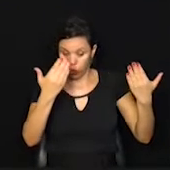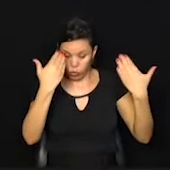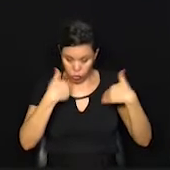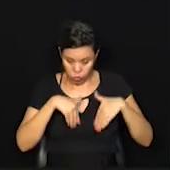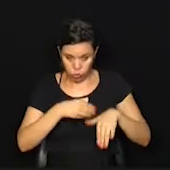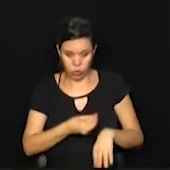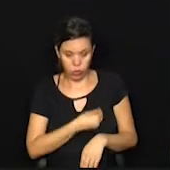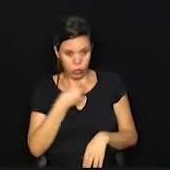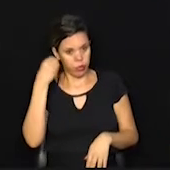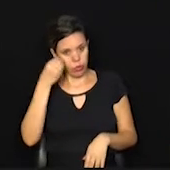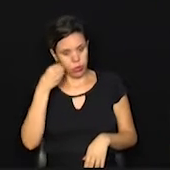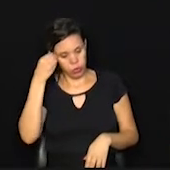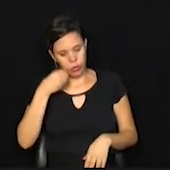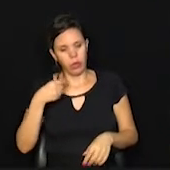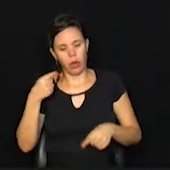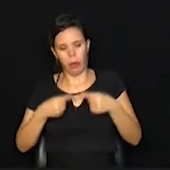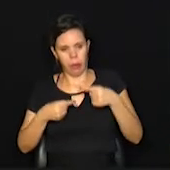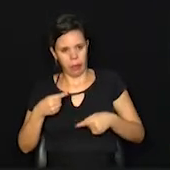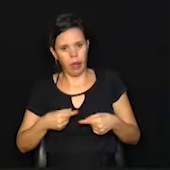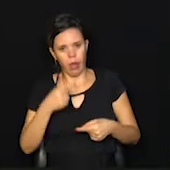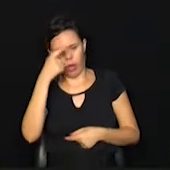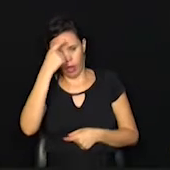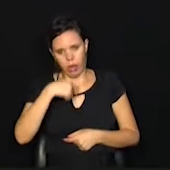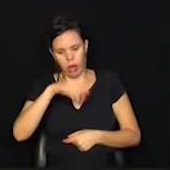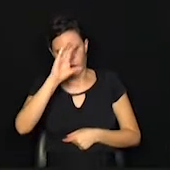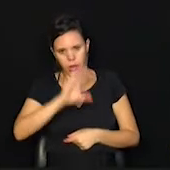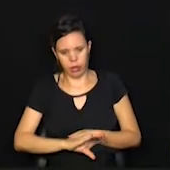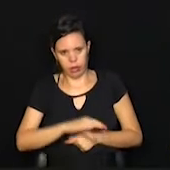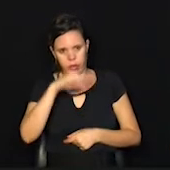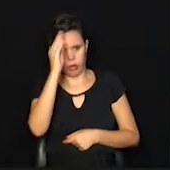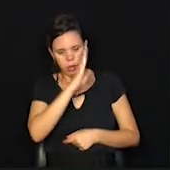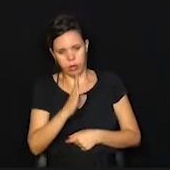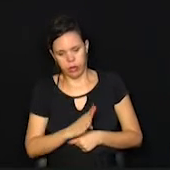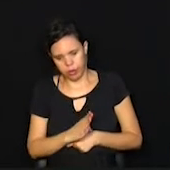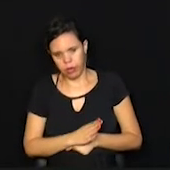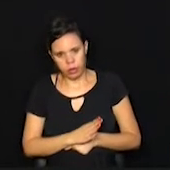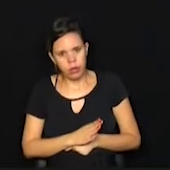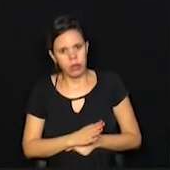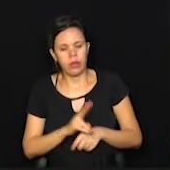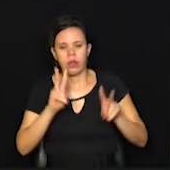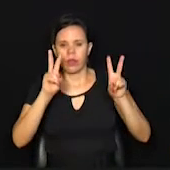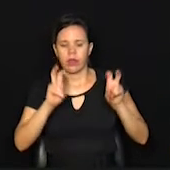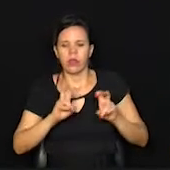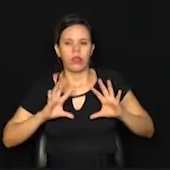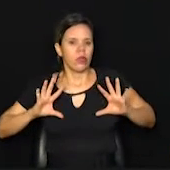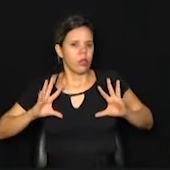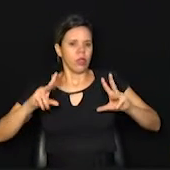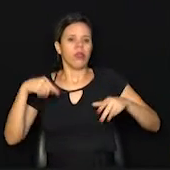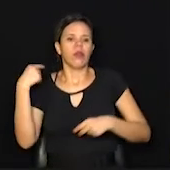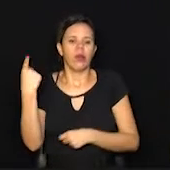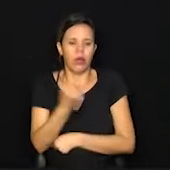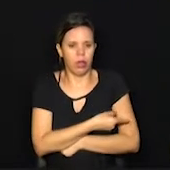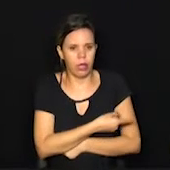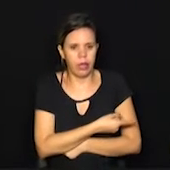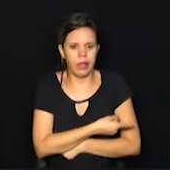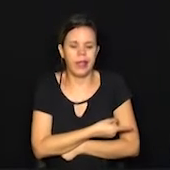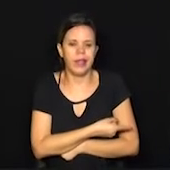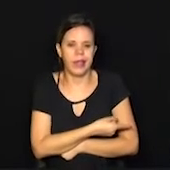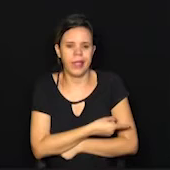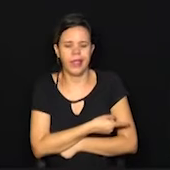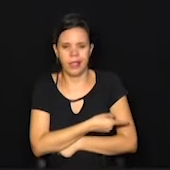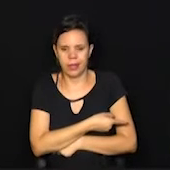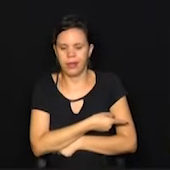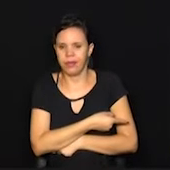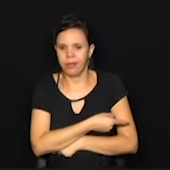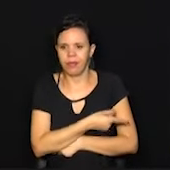respeito politicamente porque eu sou um cidadão brasileiro certo intenção tema que diz respeito a todos nós a respeito